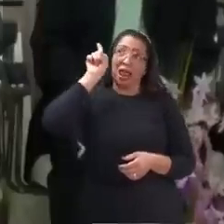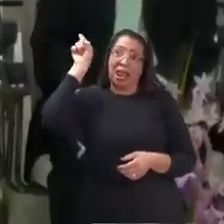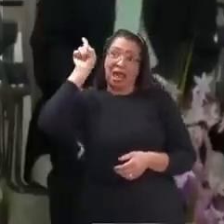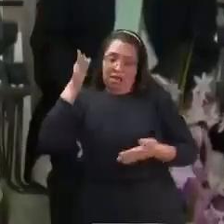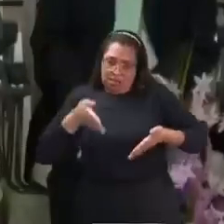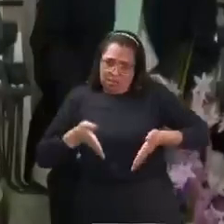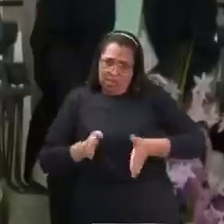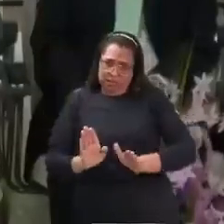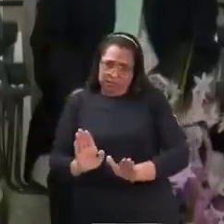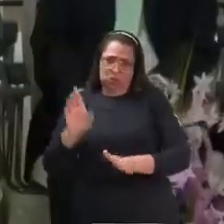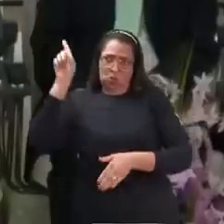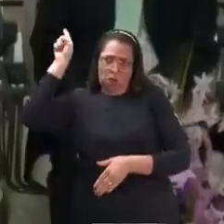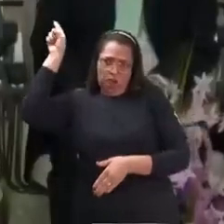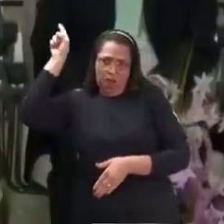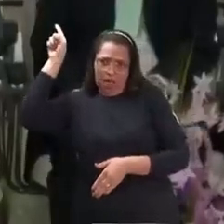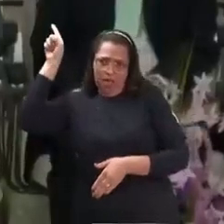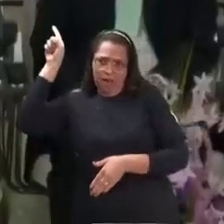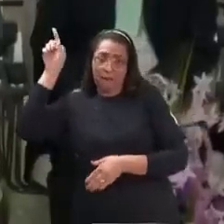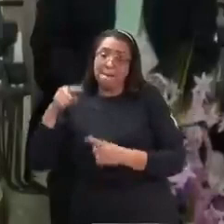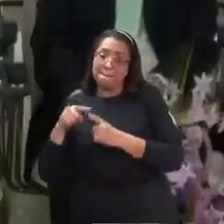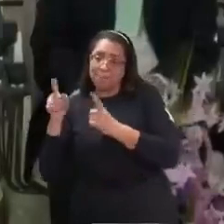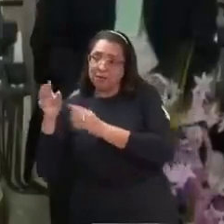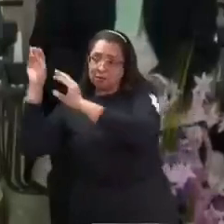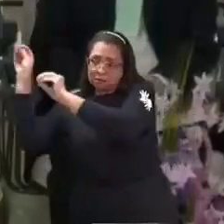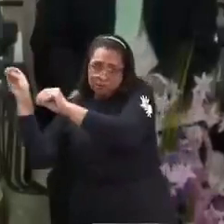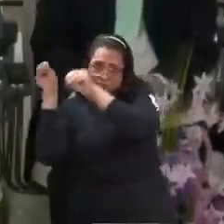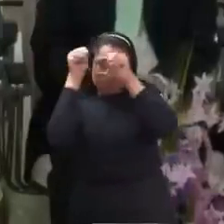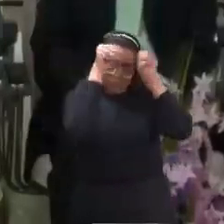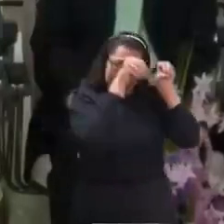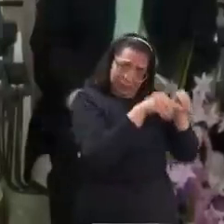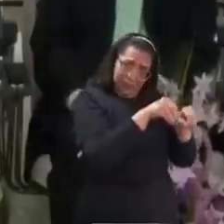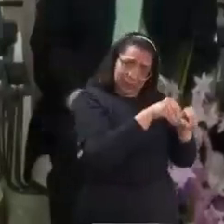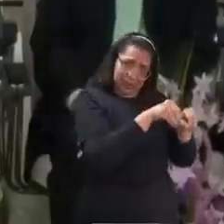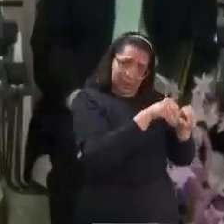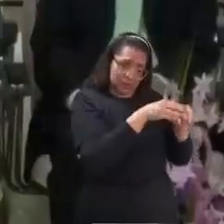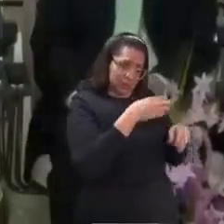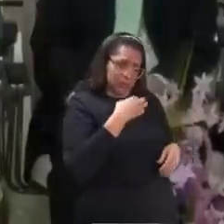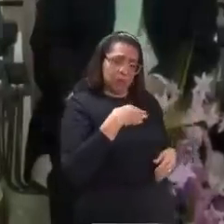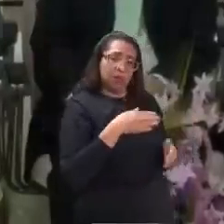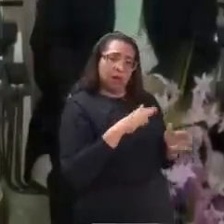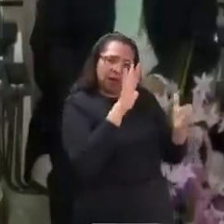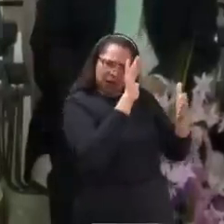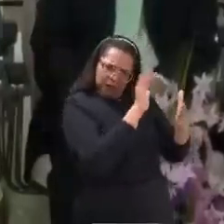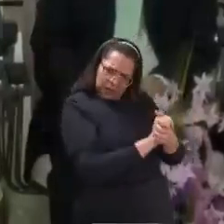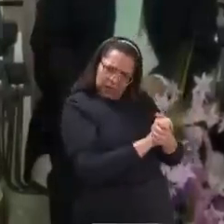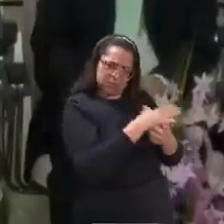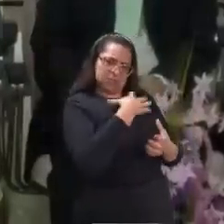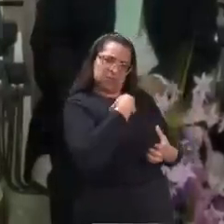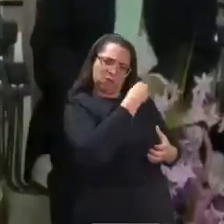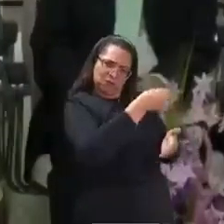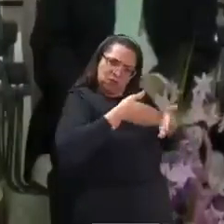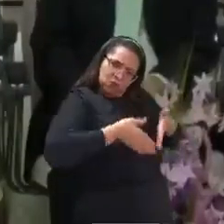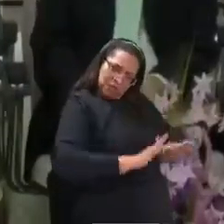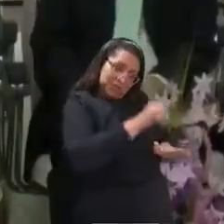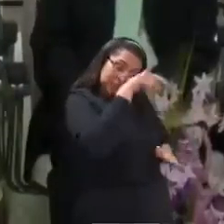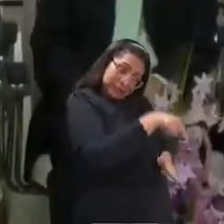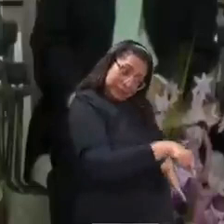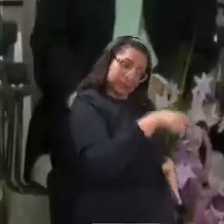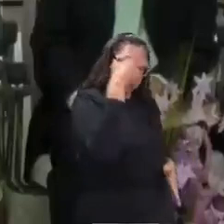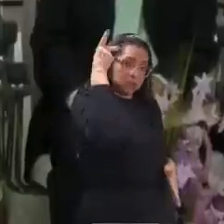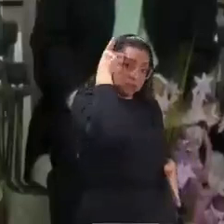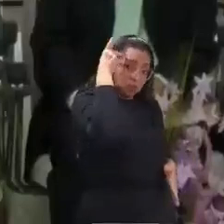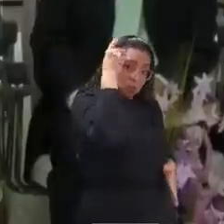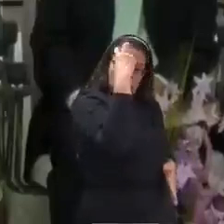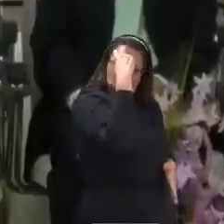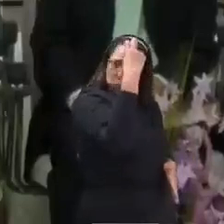toda essa geração do Egito vai nascer no Egito. E obviamente a cultura egípcia vai